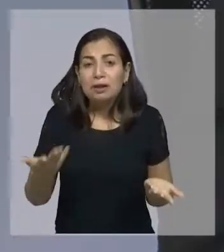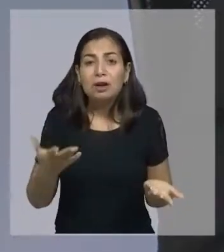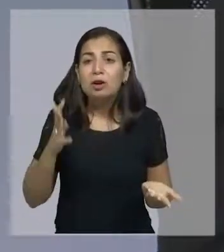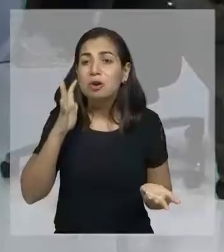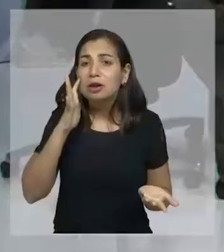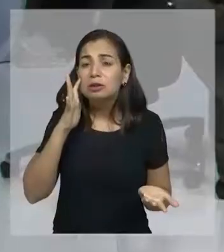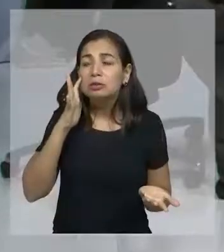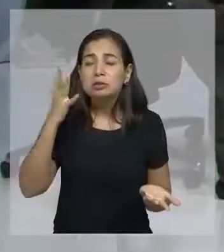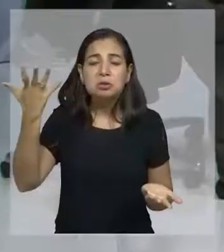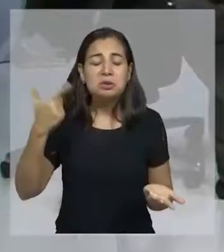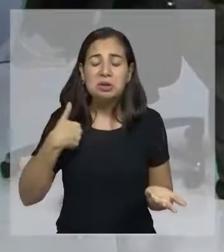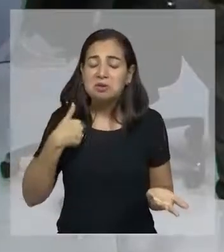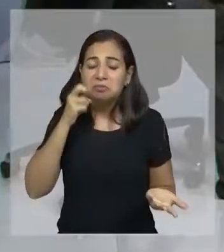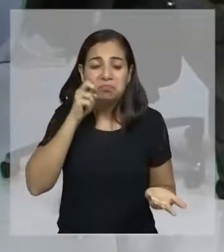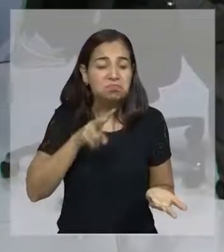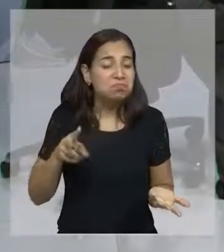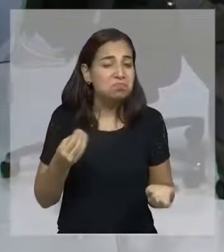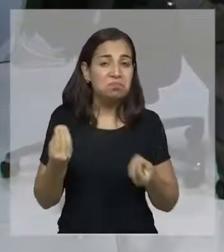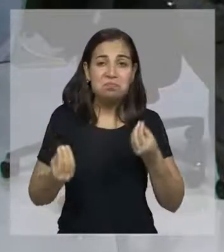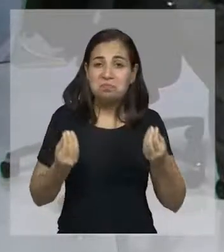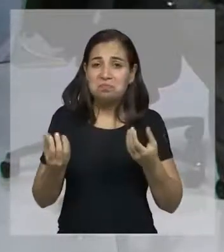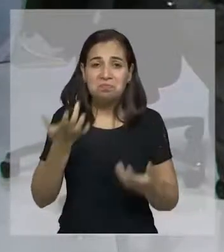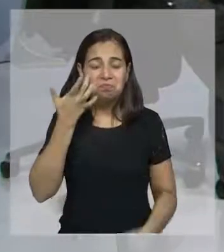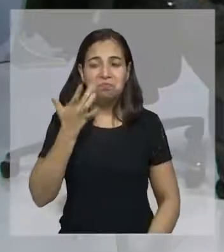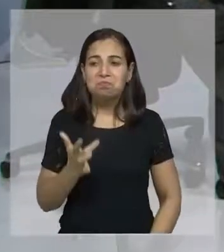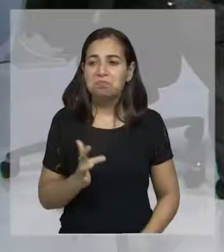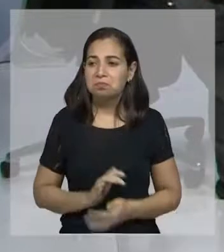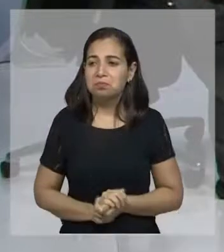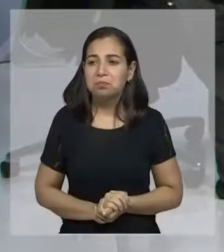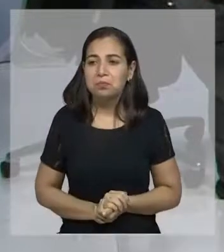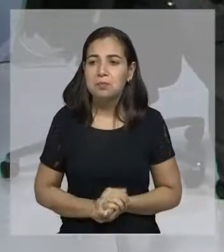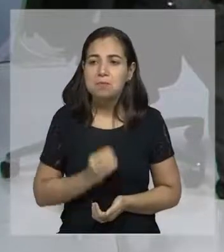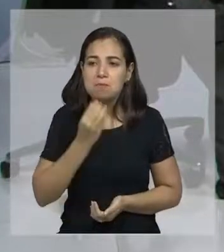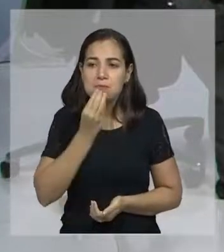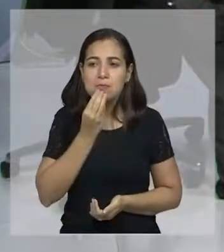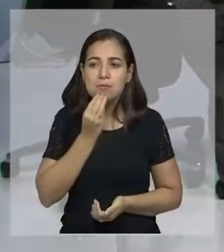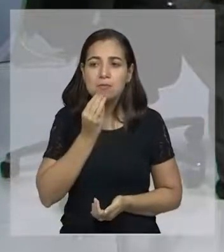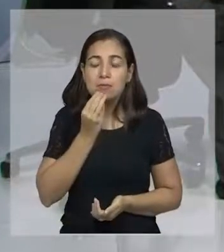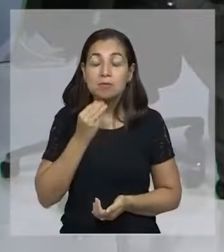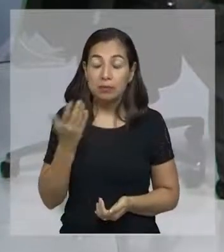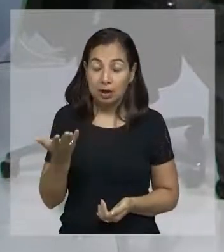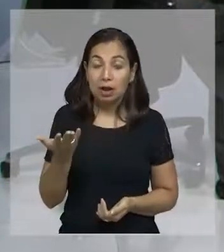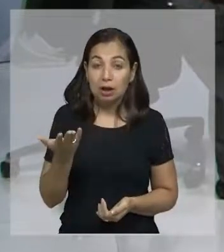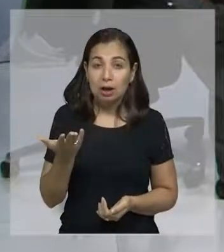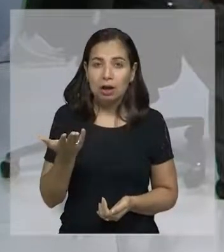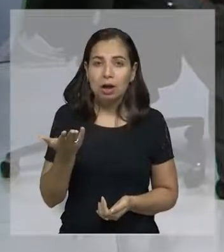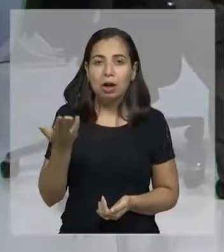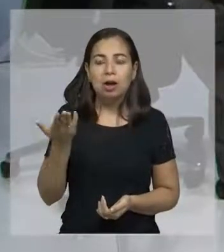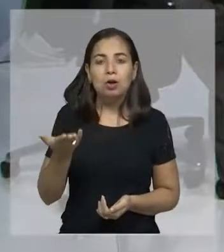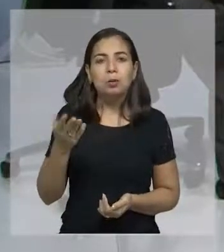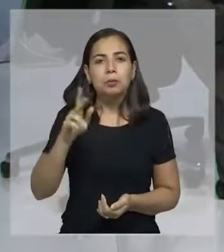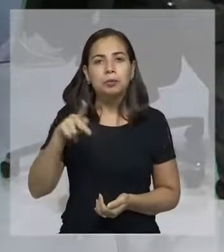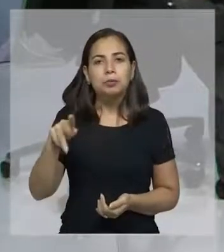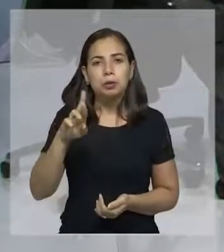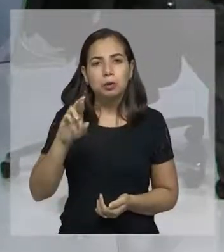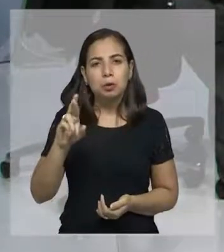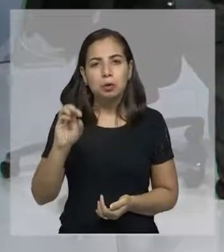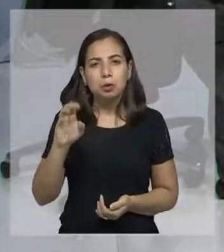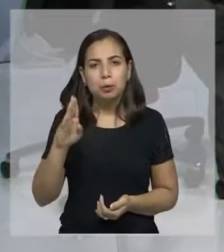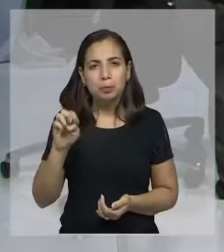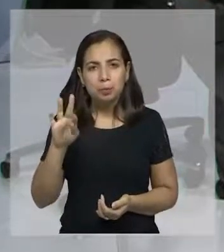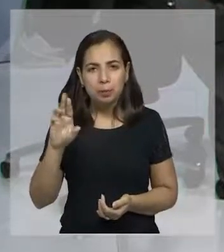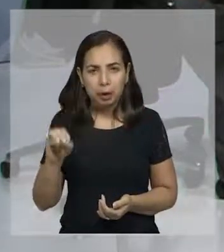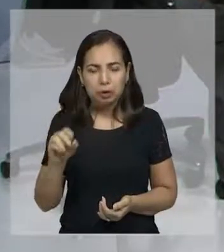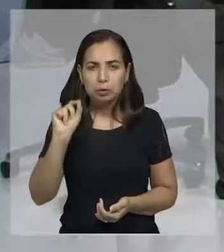eu quero trazer aqui uma discussão, a partir do que disse o professor Roberto, que é muito pertinente e próprio